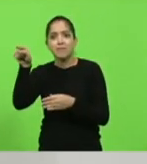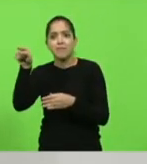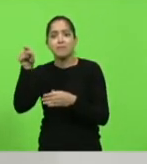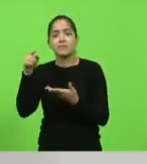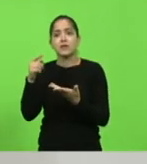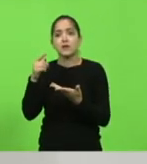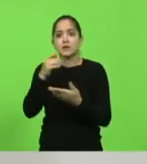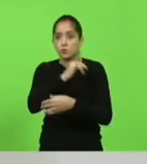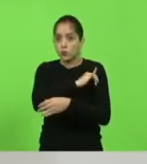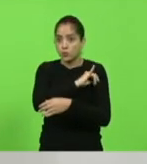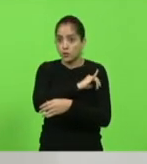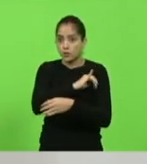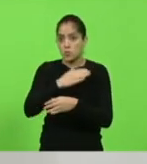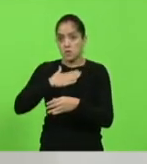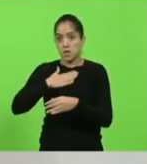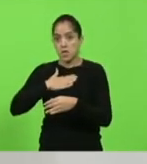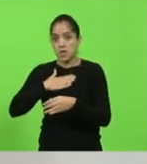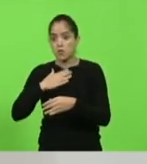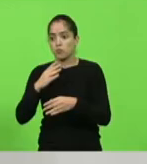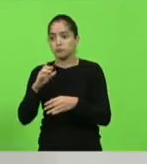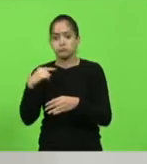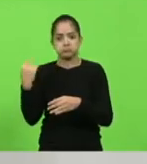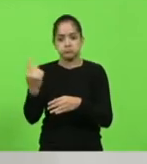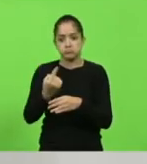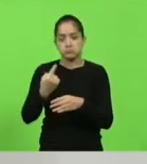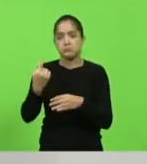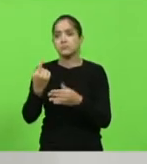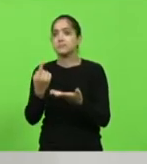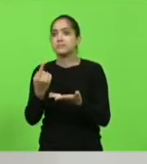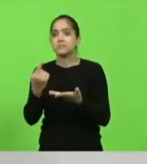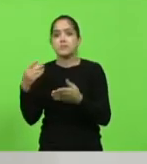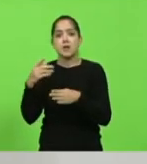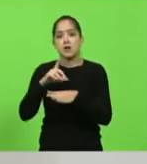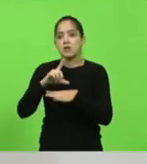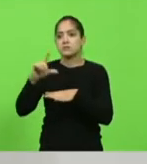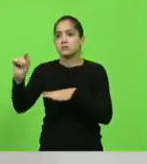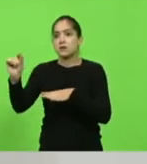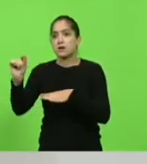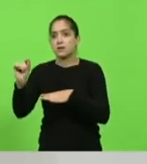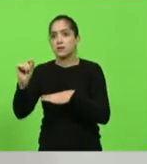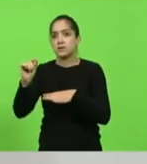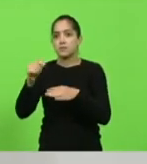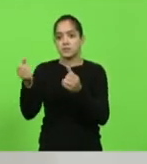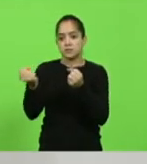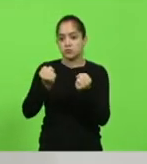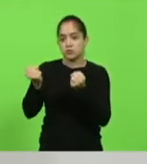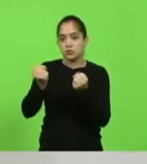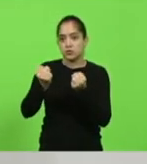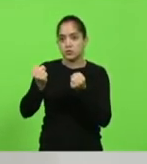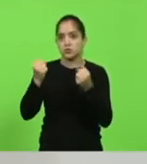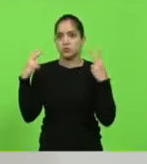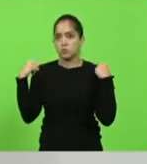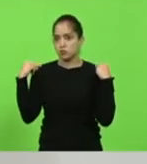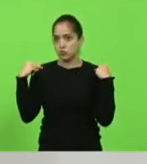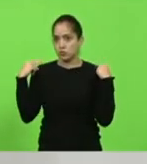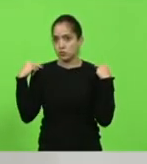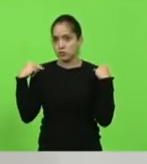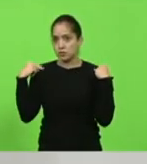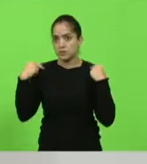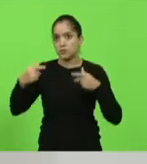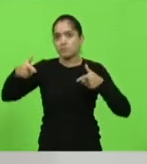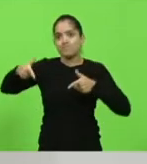não nem eu nem ninguém aqui sai sem ter alguém dirigindo e dois policiais com metralhadoras